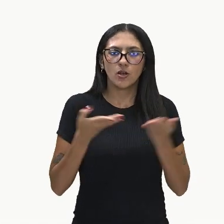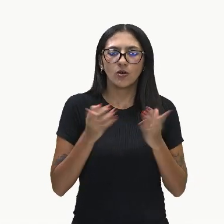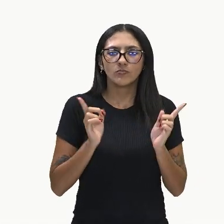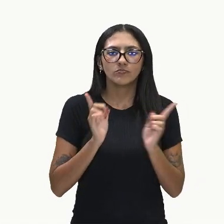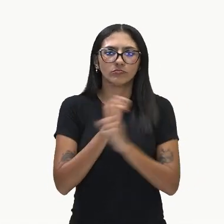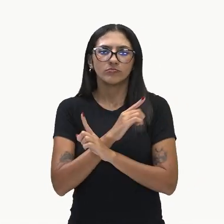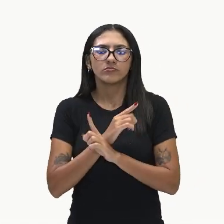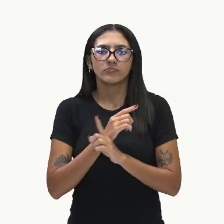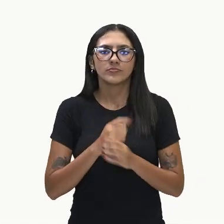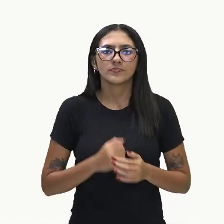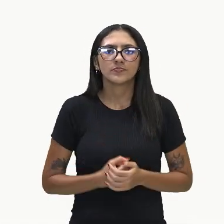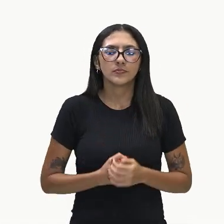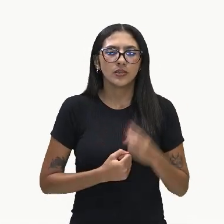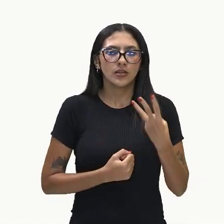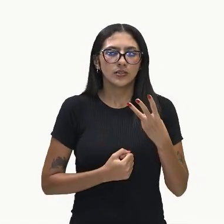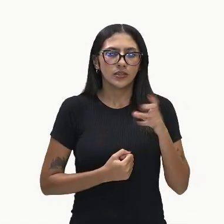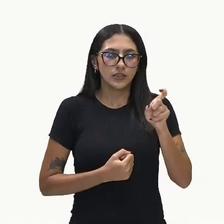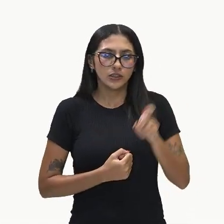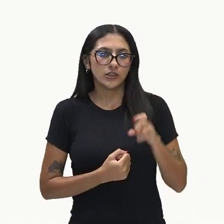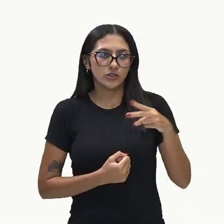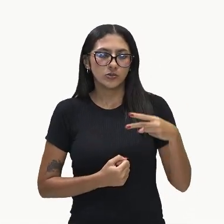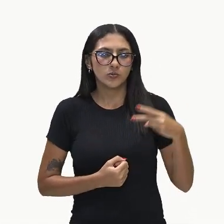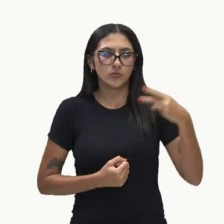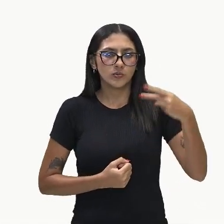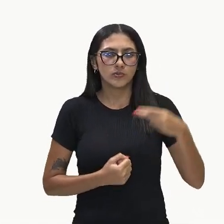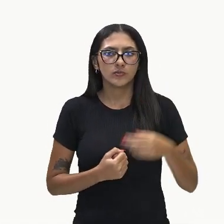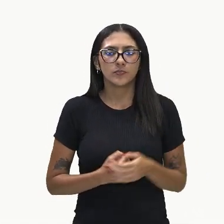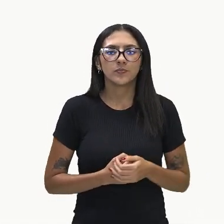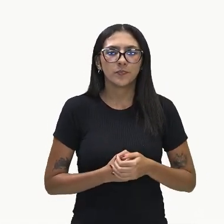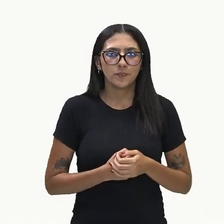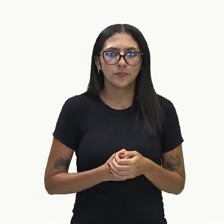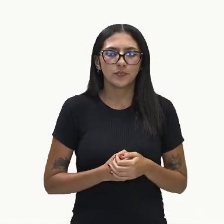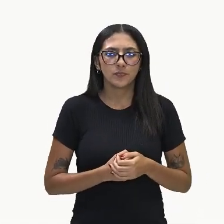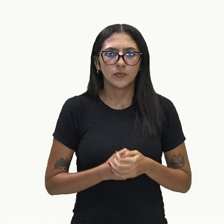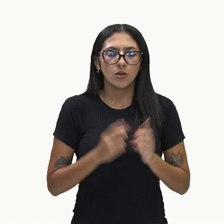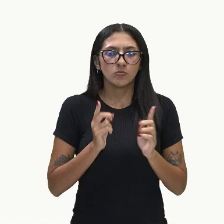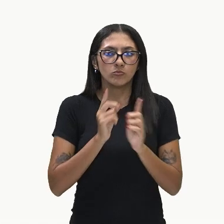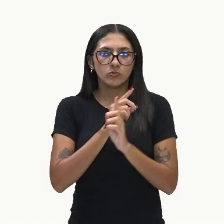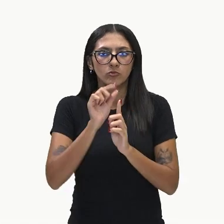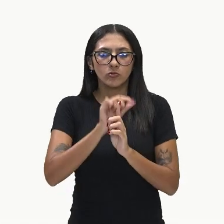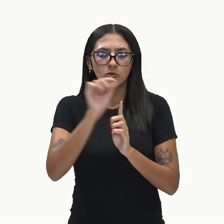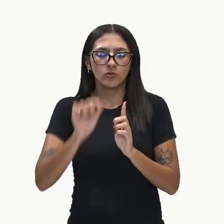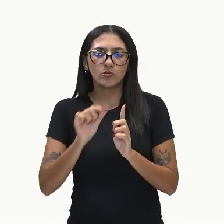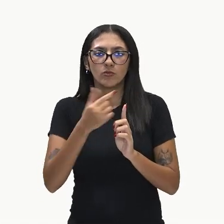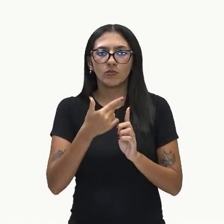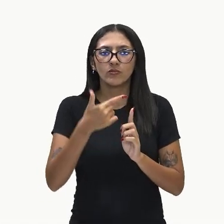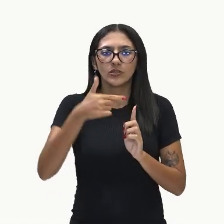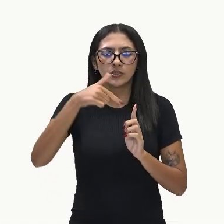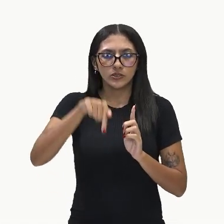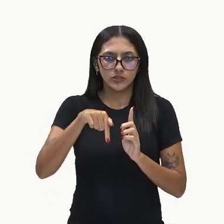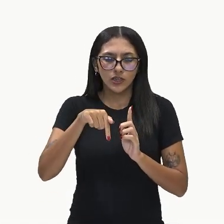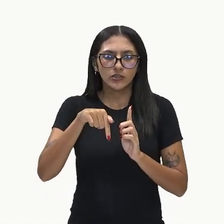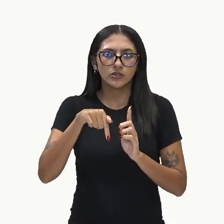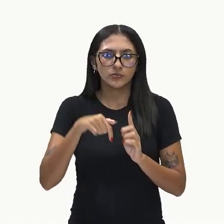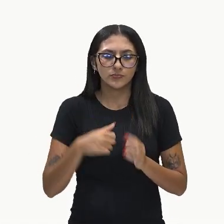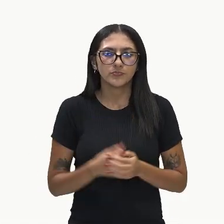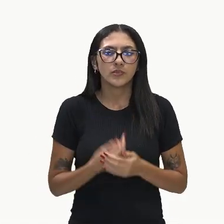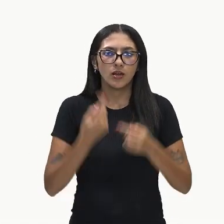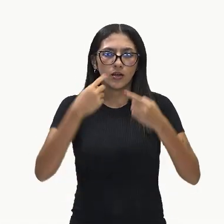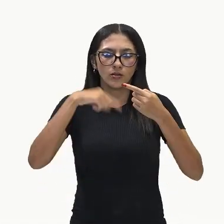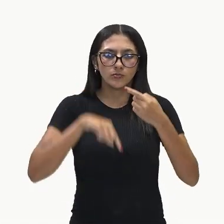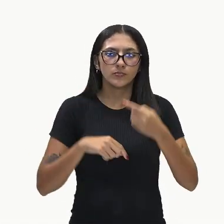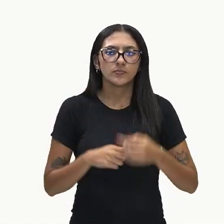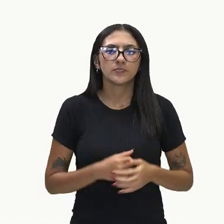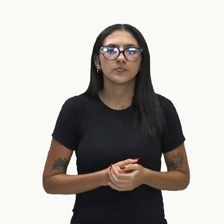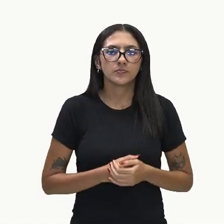lado. Ok? Está negativo. Ele vai passar positivo. E o 3 que está multiplicando vai ter que